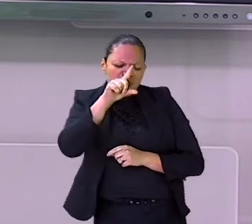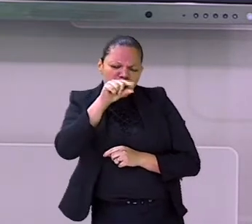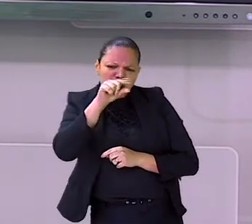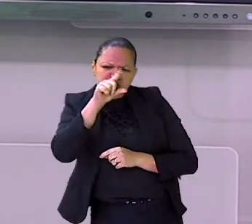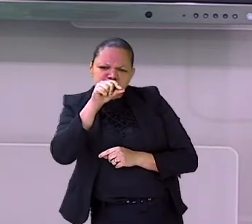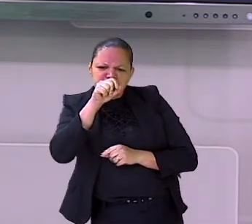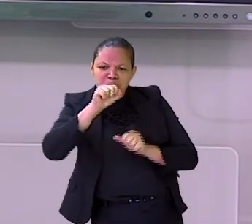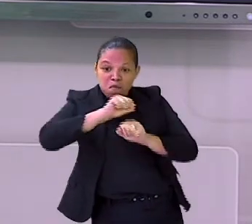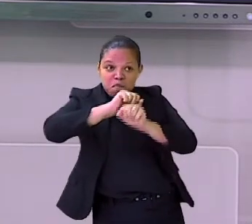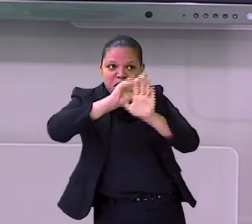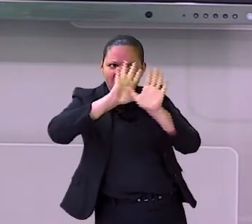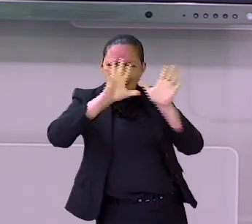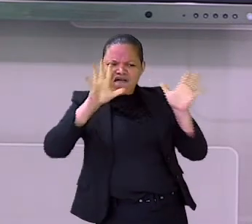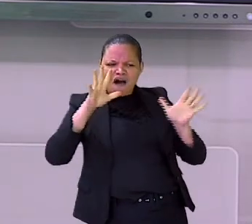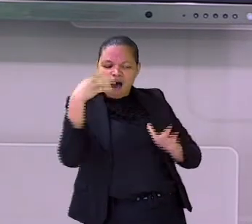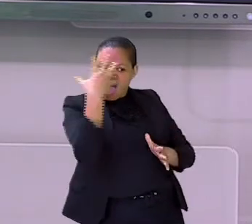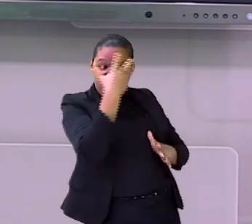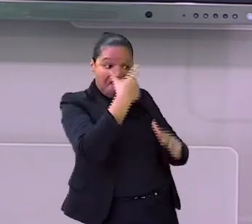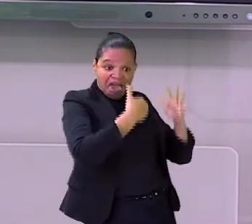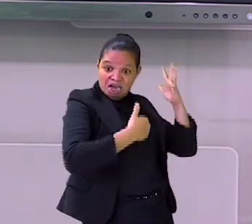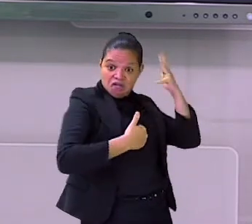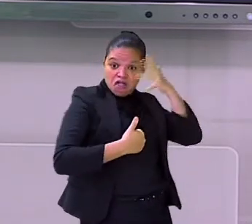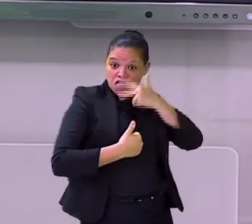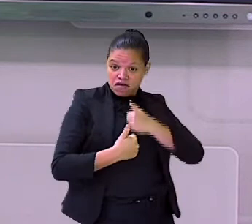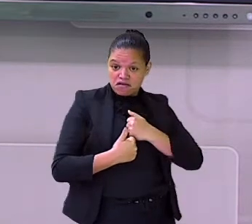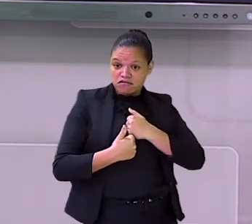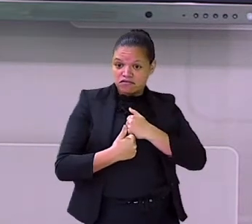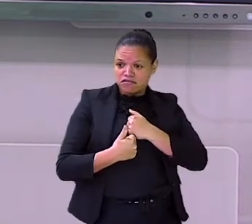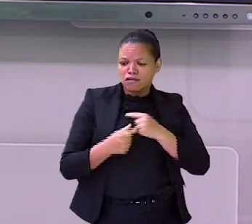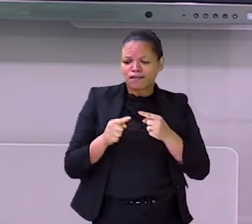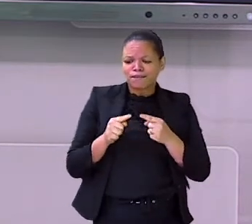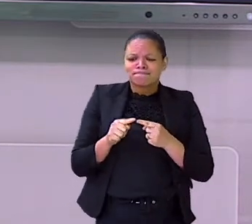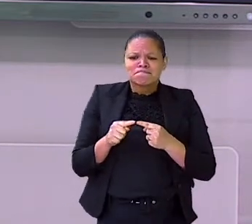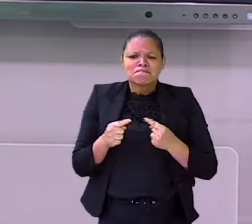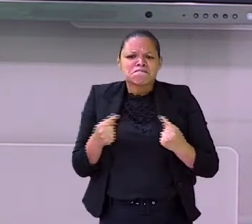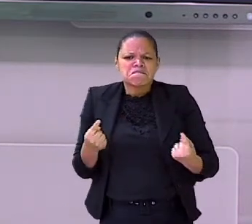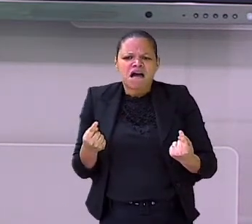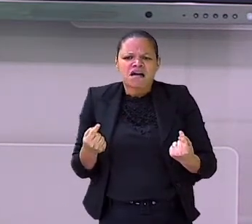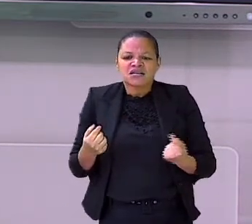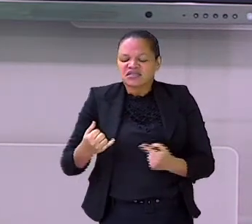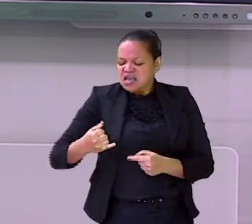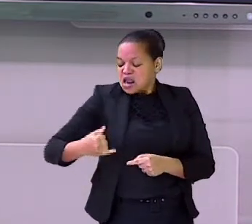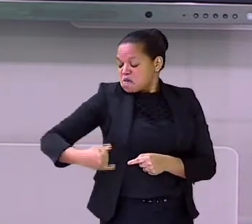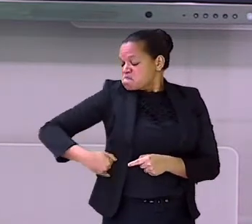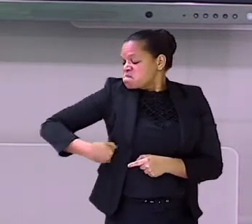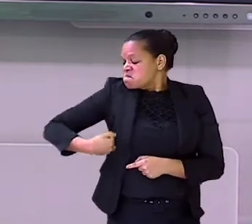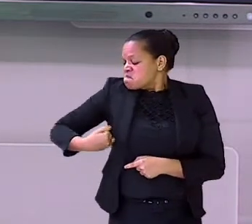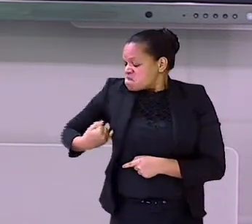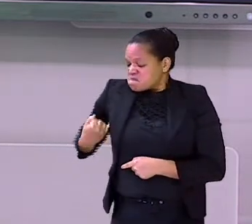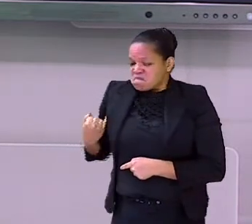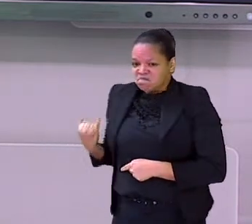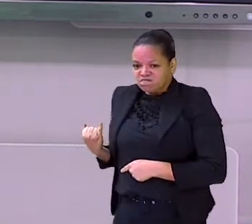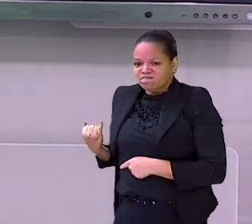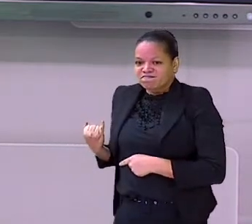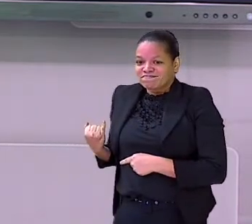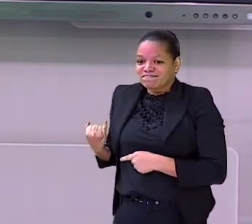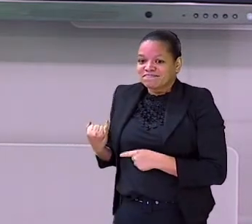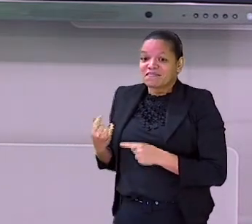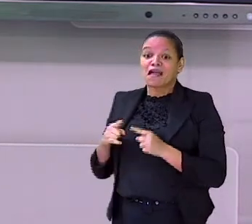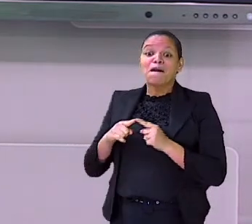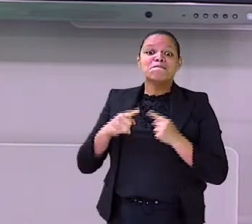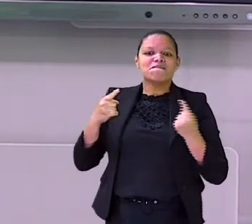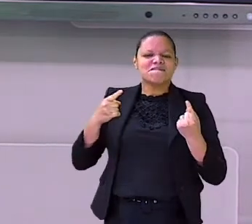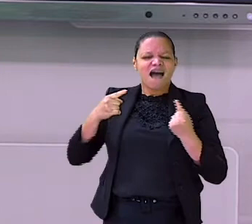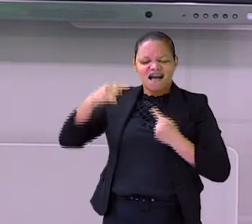lindo e até atrapalhando os outros na sala de aula. Então, o macaco deu um jeitinho ali de colocar ele